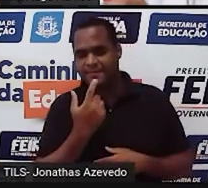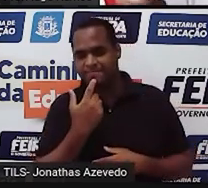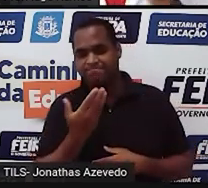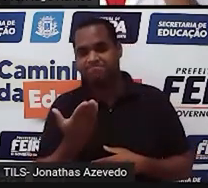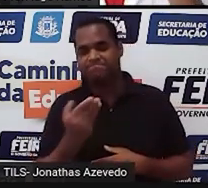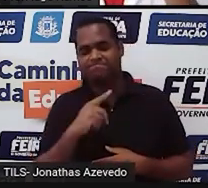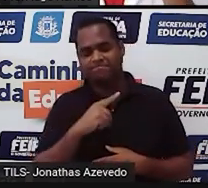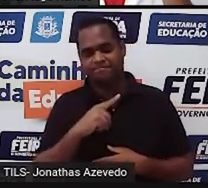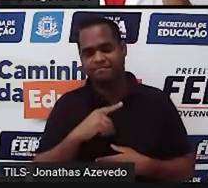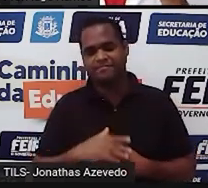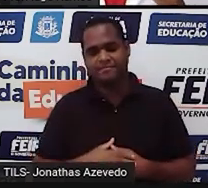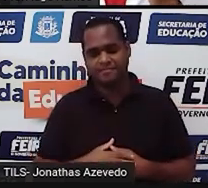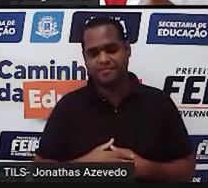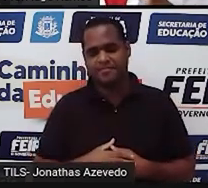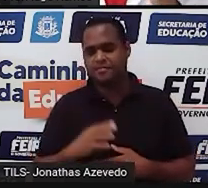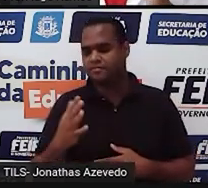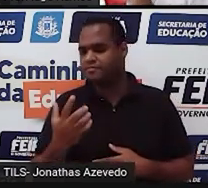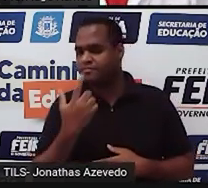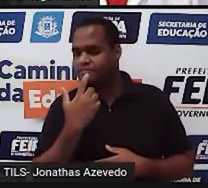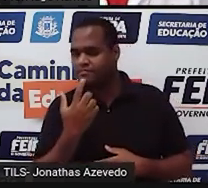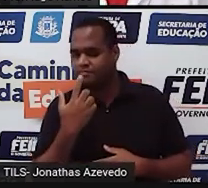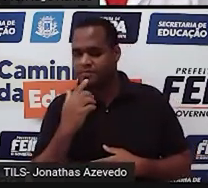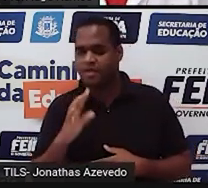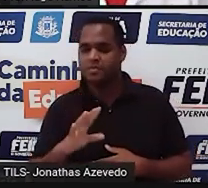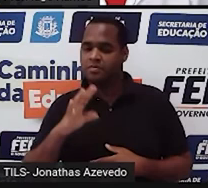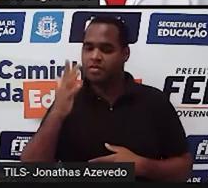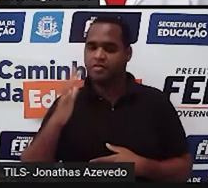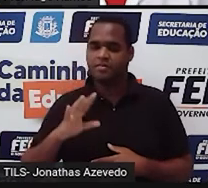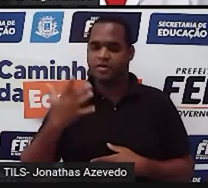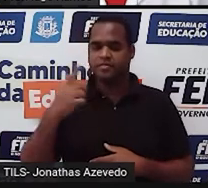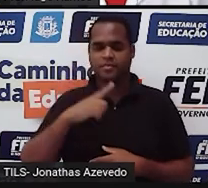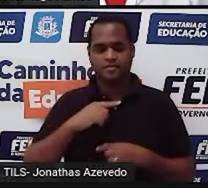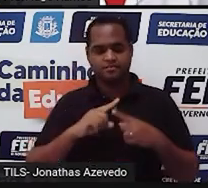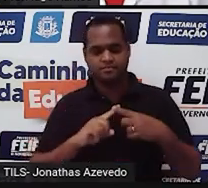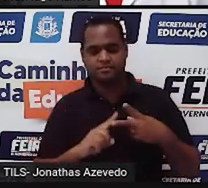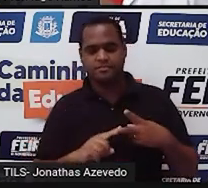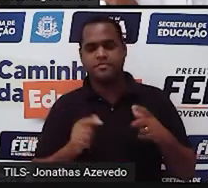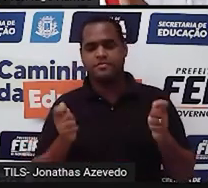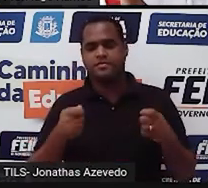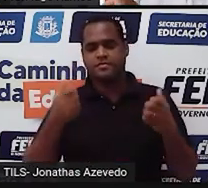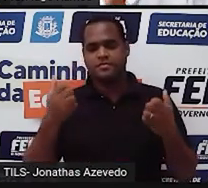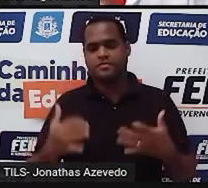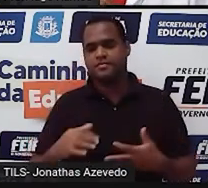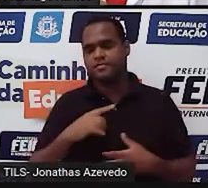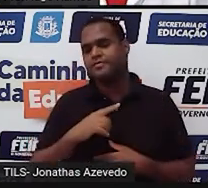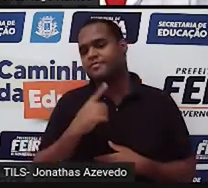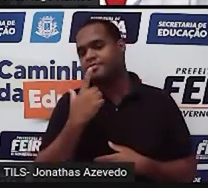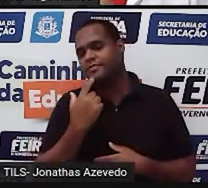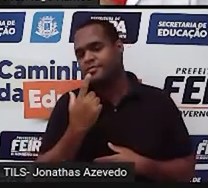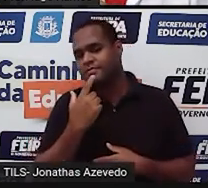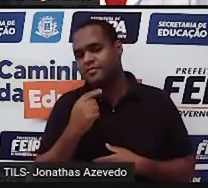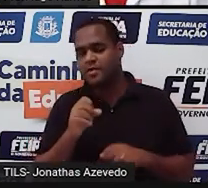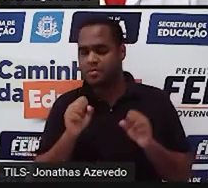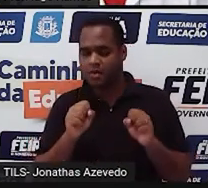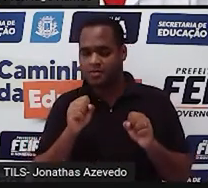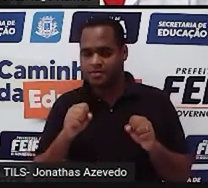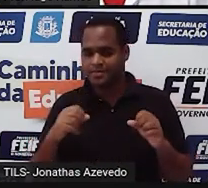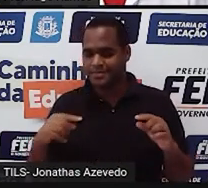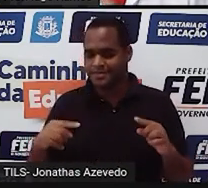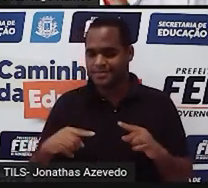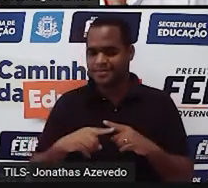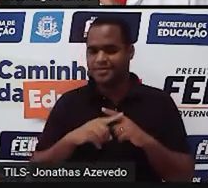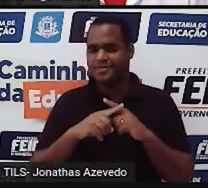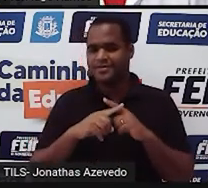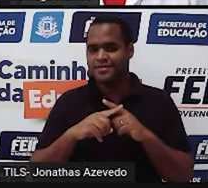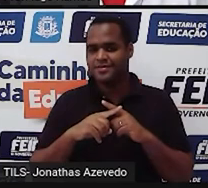E essa reta vermelha acontece duas coisas com ela tá essa reta vermelha cruza